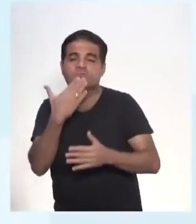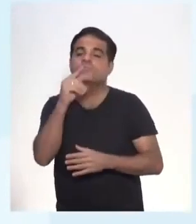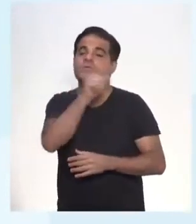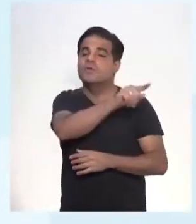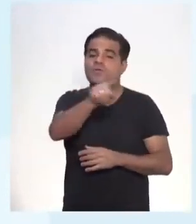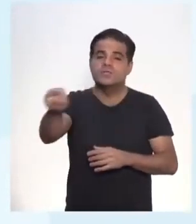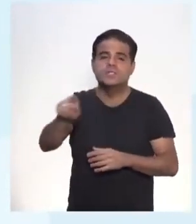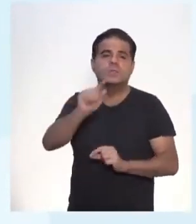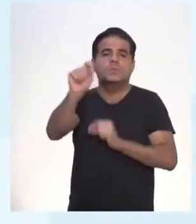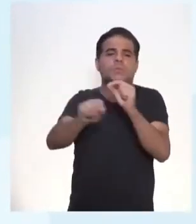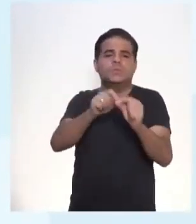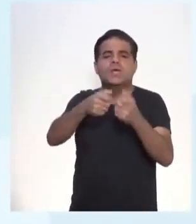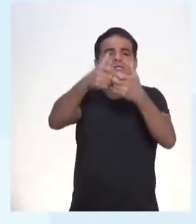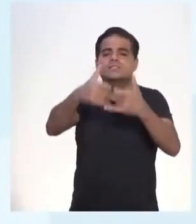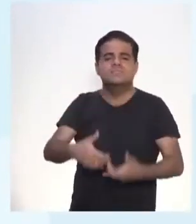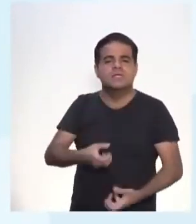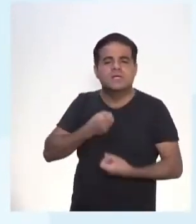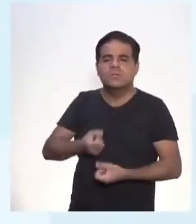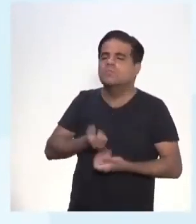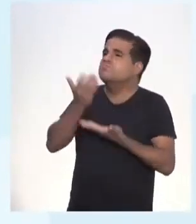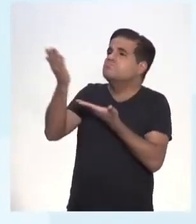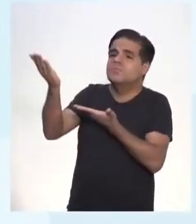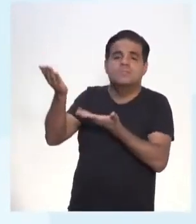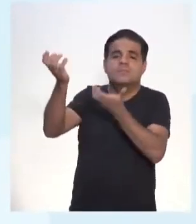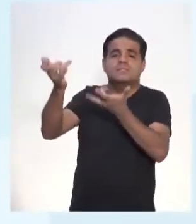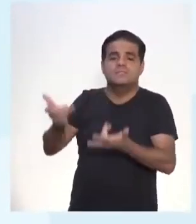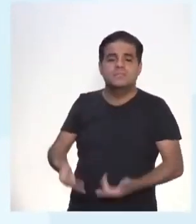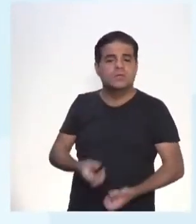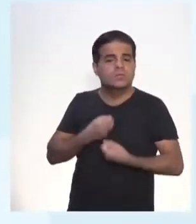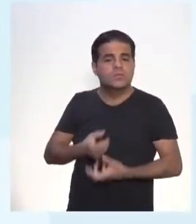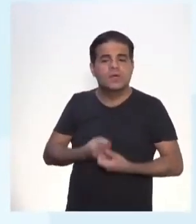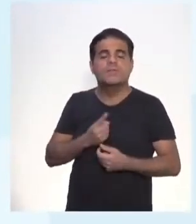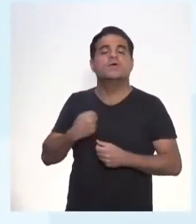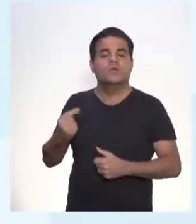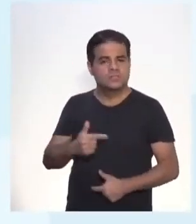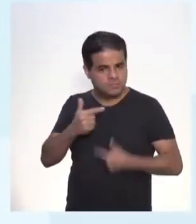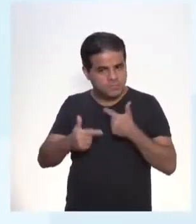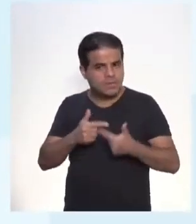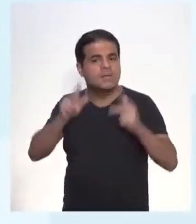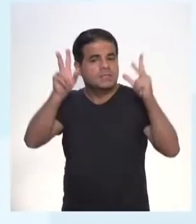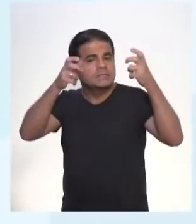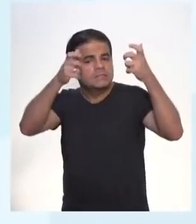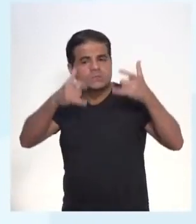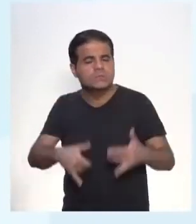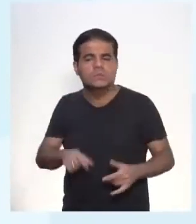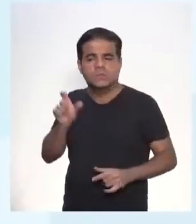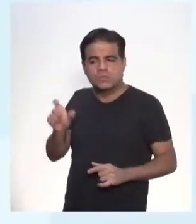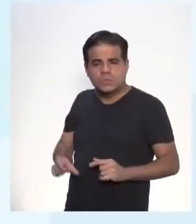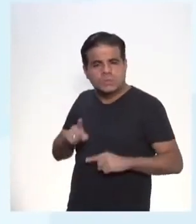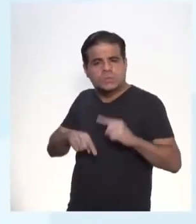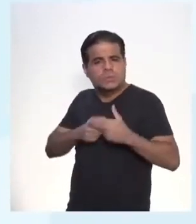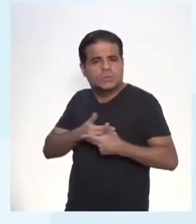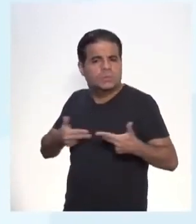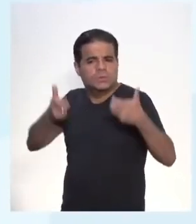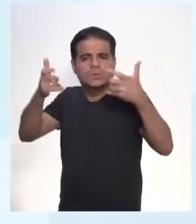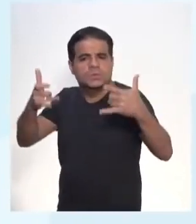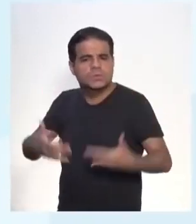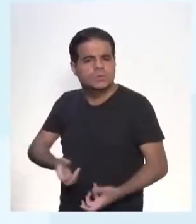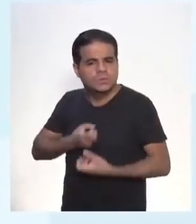vocês. O que é descrito no poema? O que está sendo descrito? Porque a gente está trabalhando com descrição. Qual é o ser ou objeto que está sendo descrito no